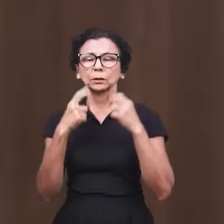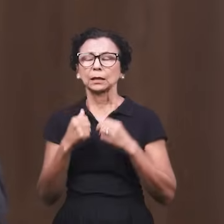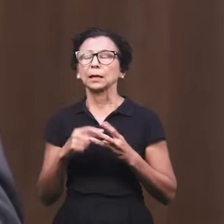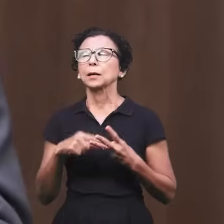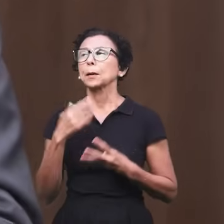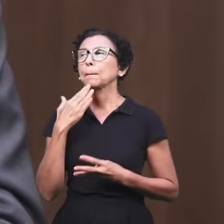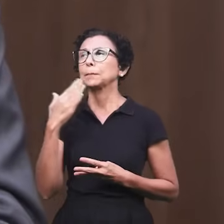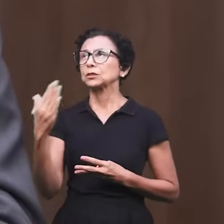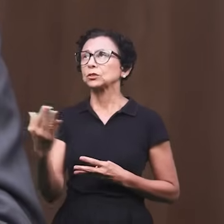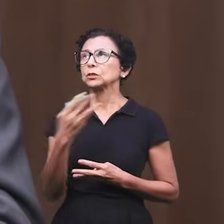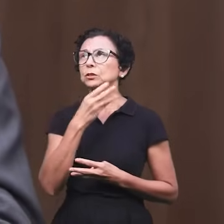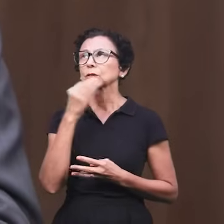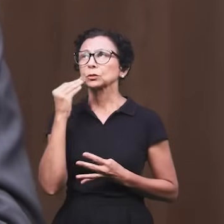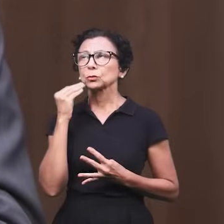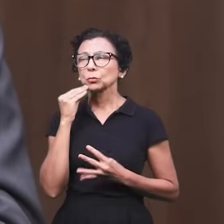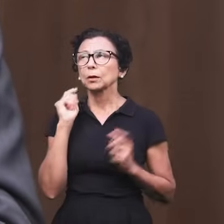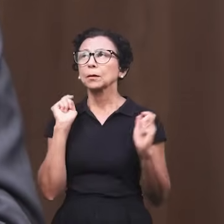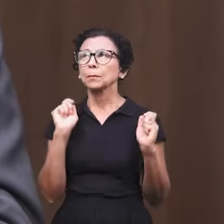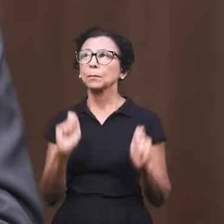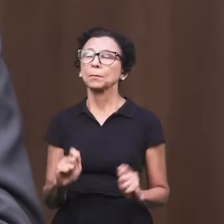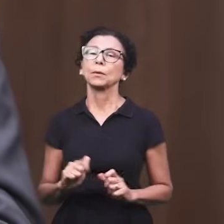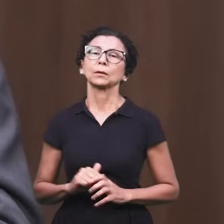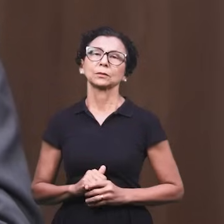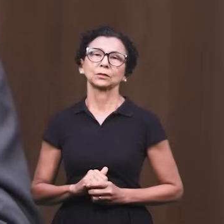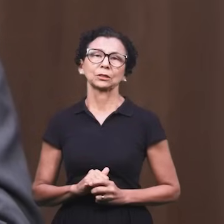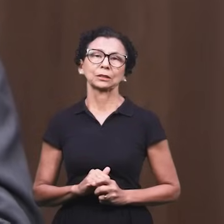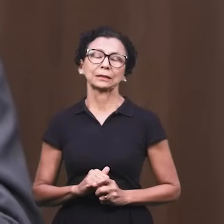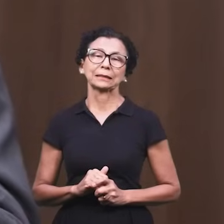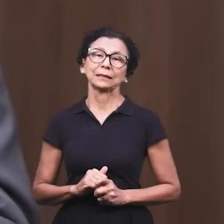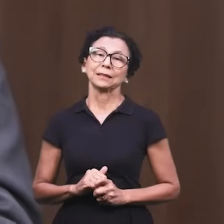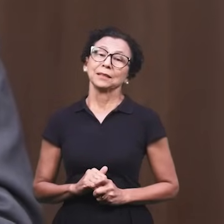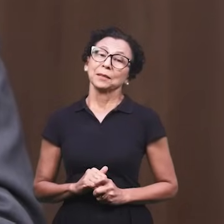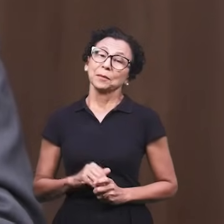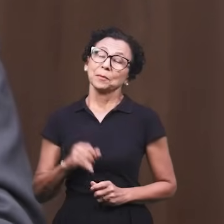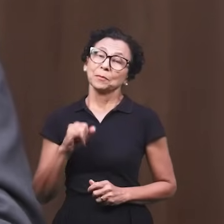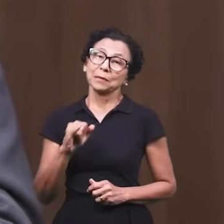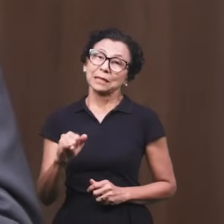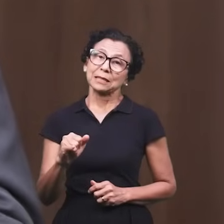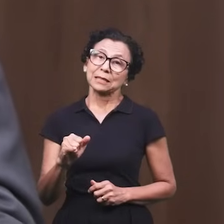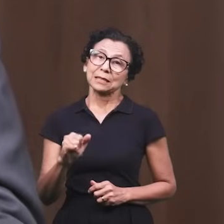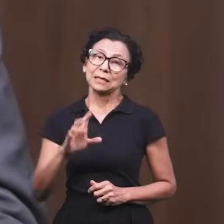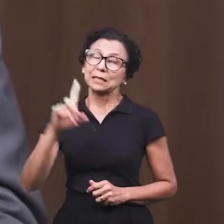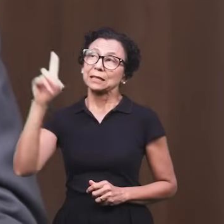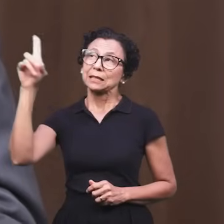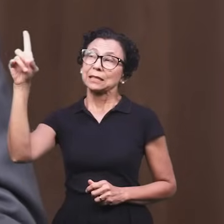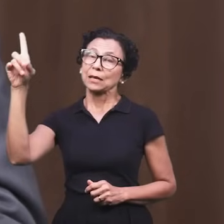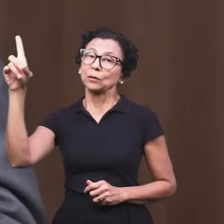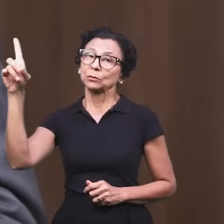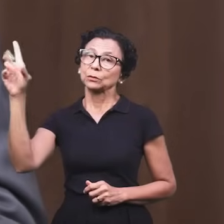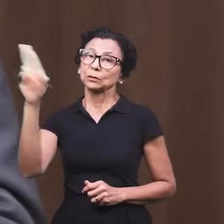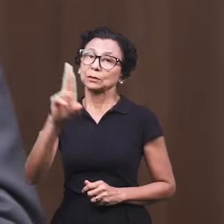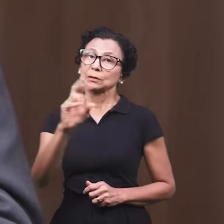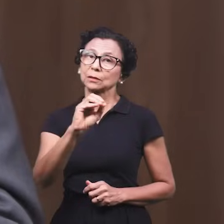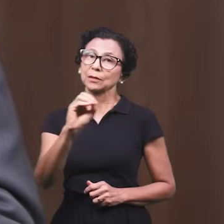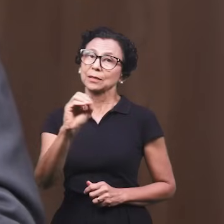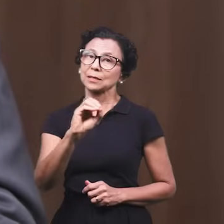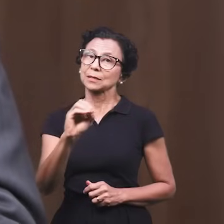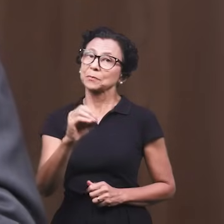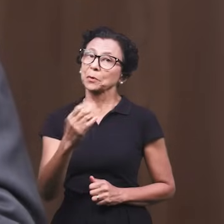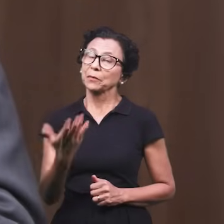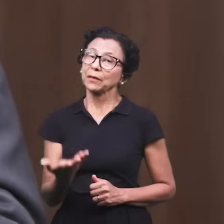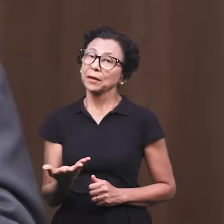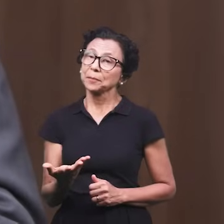você tem direito de jejuar. Agora, quando aquilo ali não for feito porque Deus não está nisso, e ainda que Deus esteja